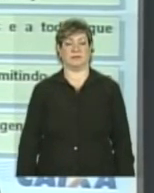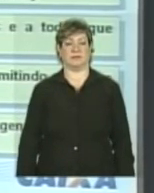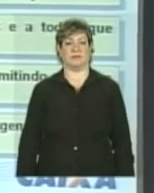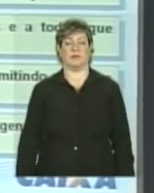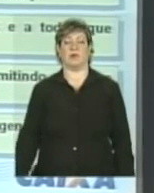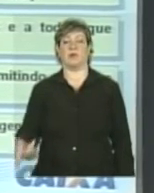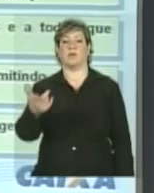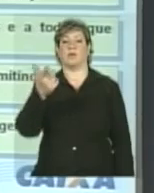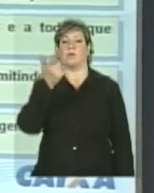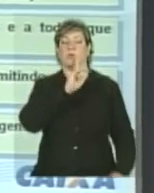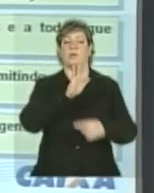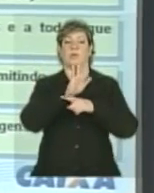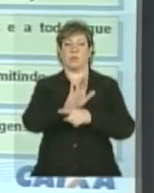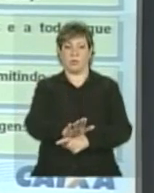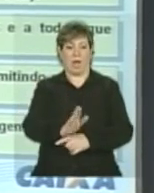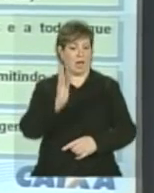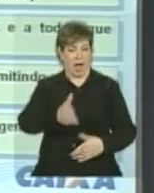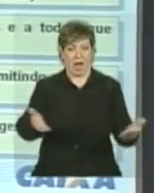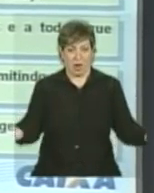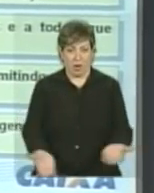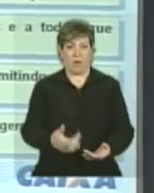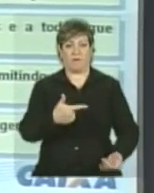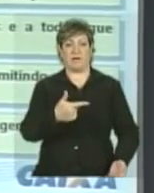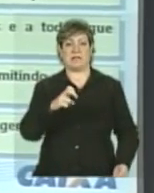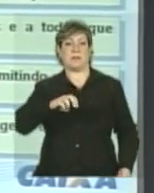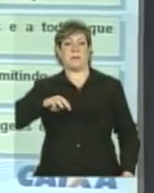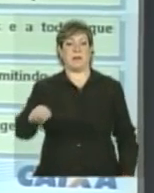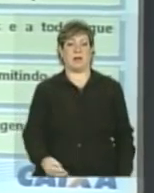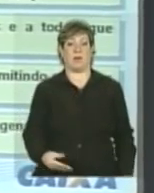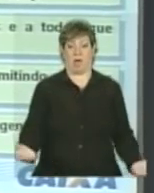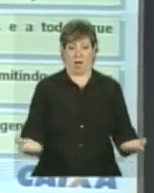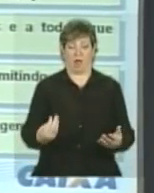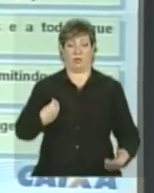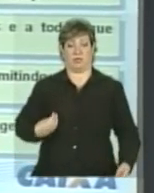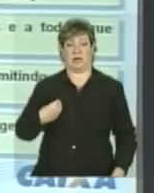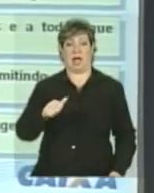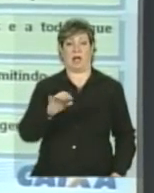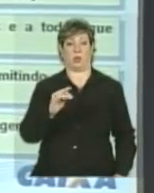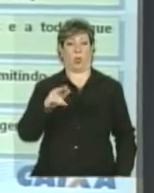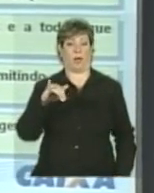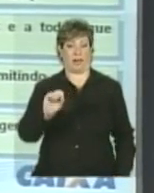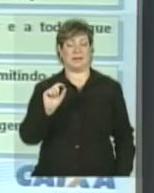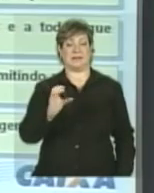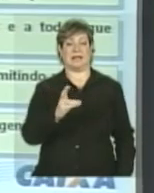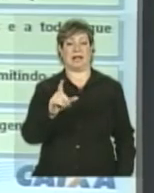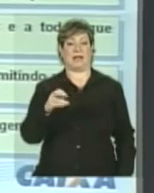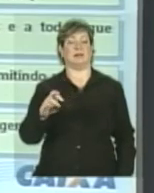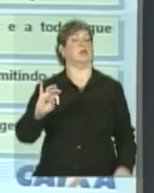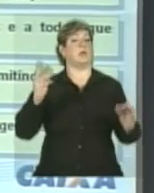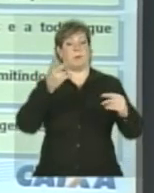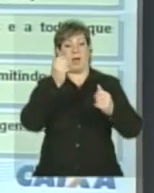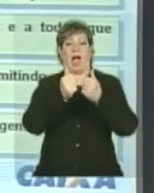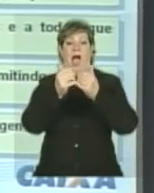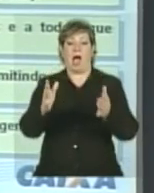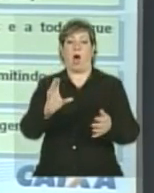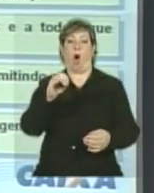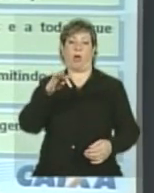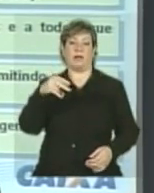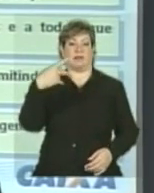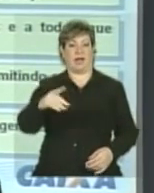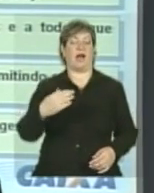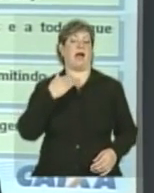beneficiar de imediato 25 milhões de atuais clientes e todos que abrirem conta na Caixa. Aqui a gente quer